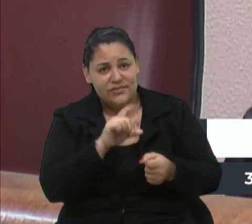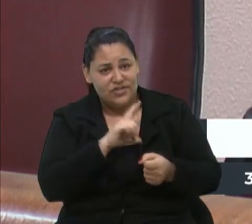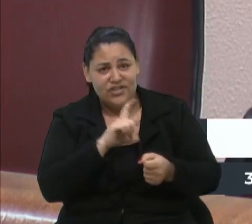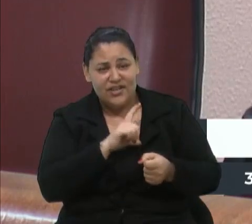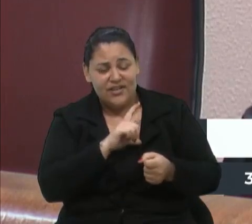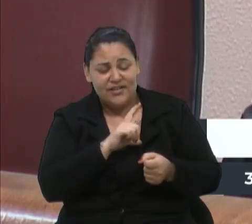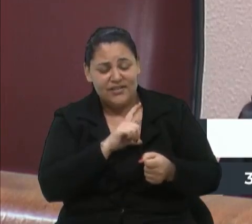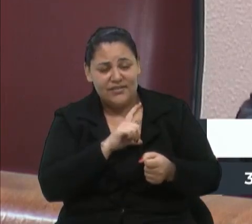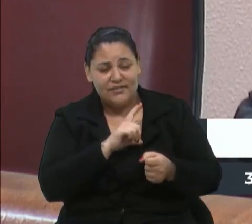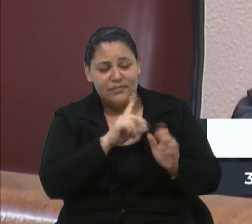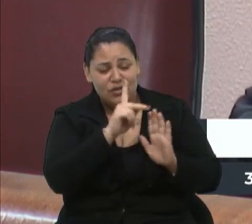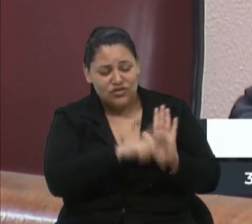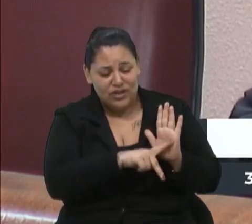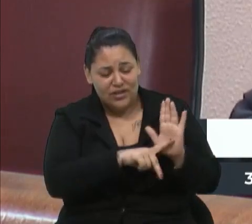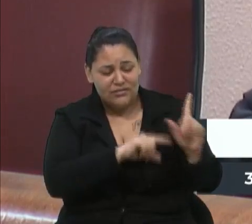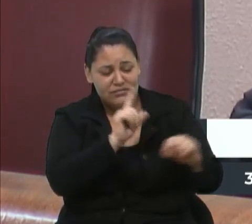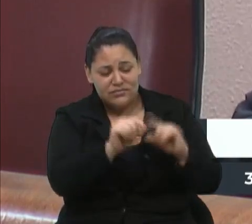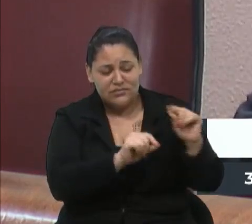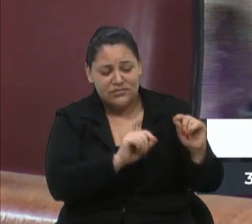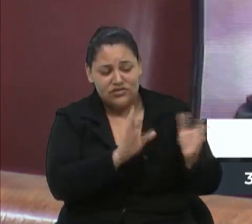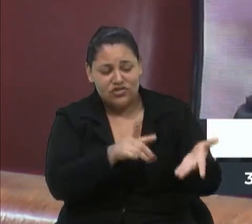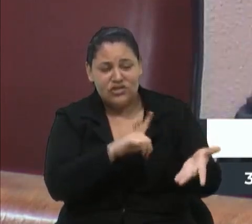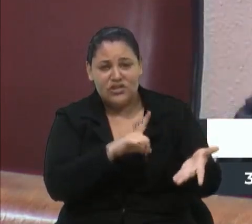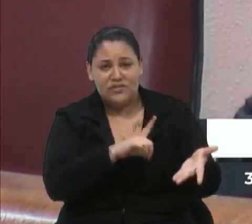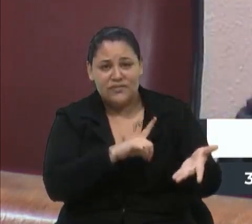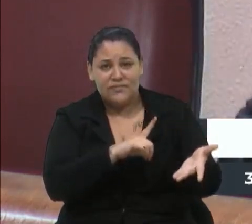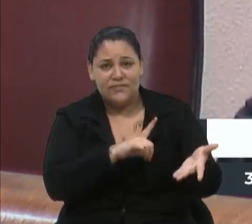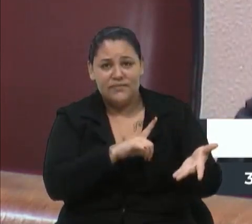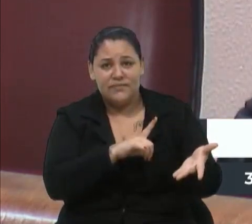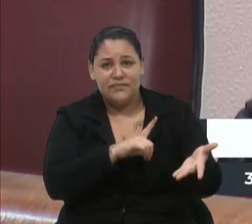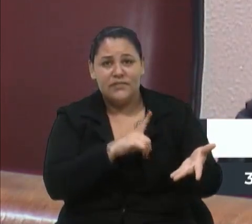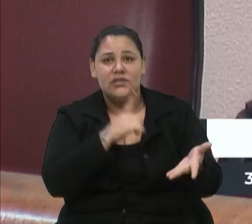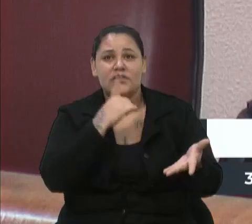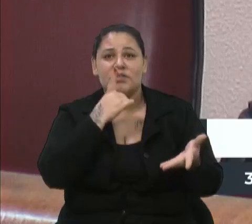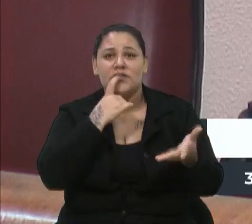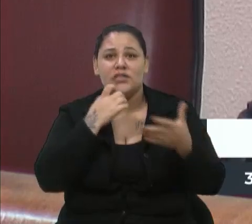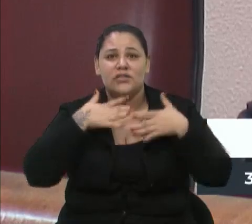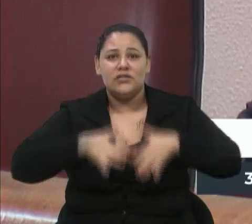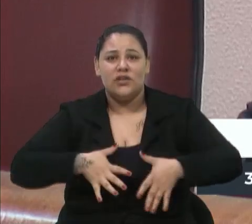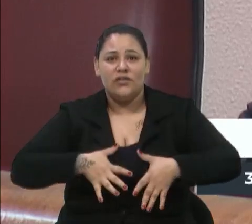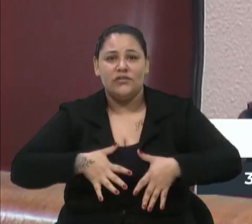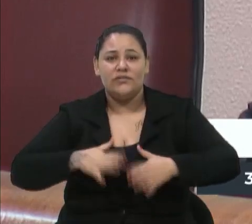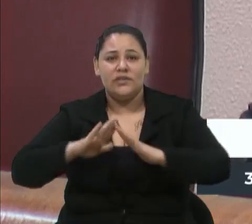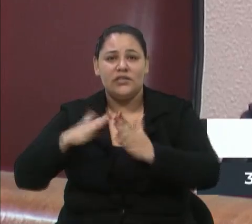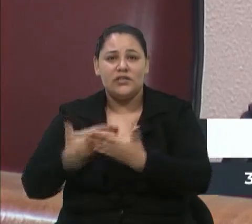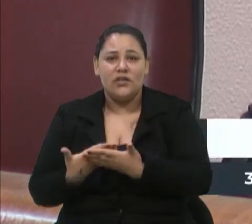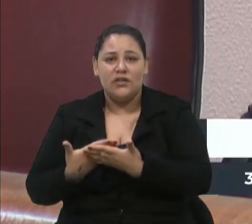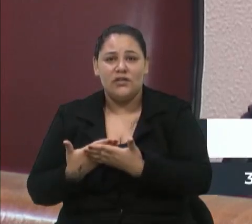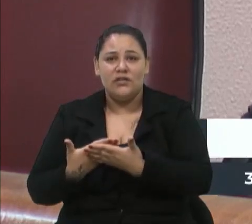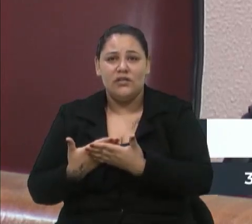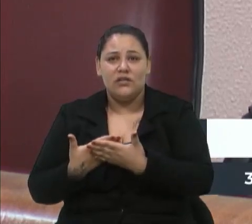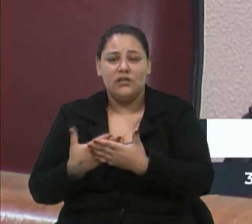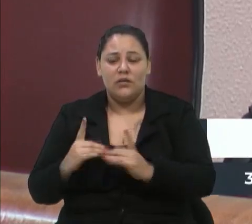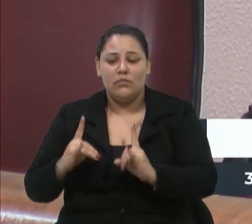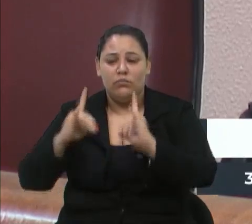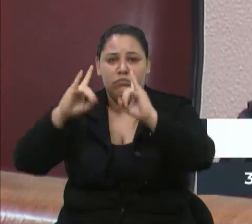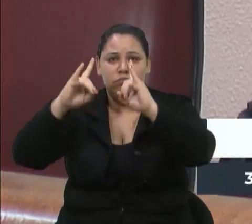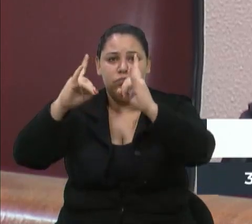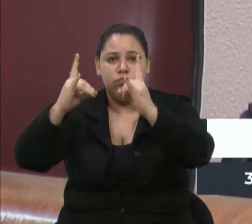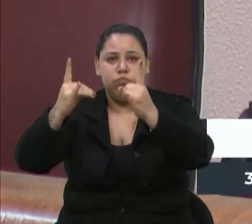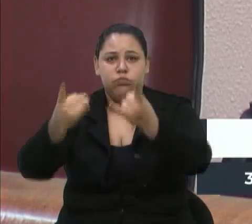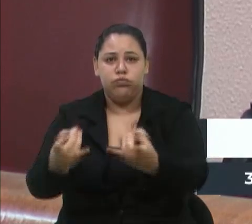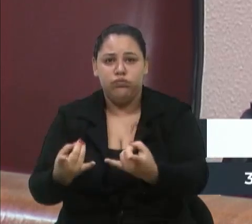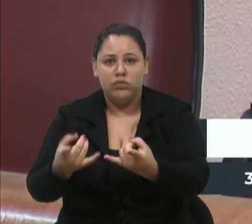alternativas, tá? Cristóvão de Mendonça, vou repetir mais uma vez, está ali caindo, precisa de 20, 30 milhões de reais.